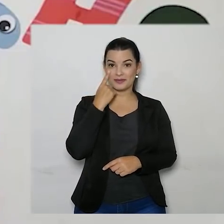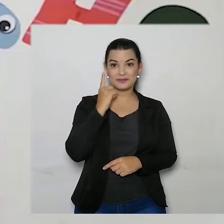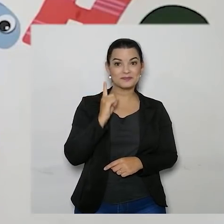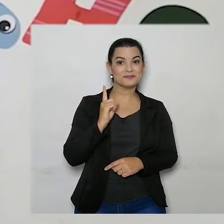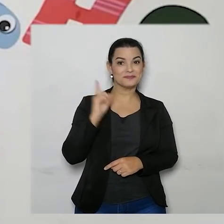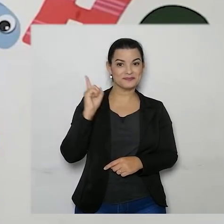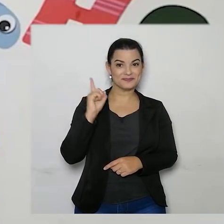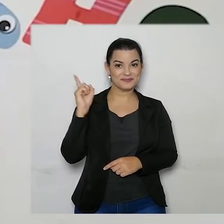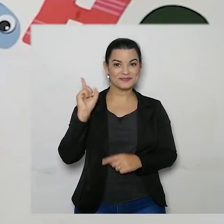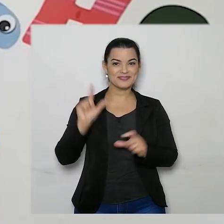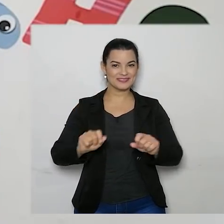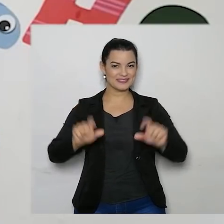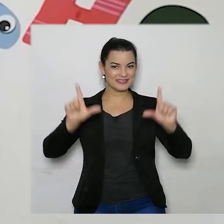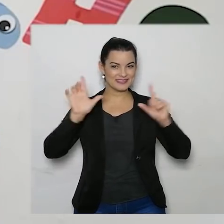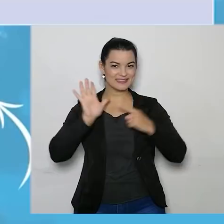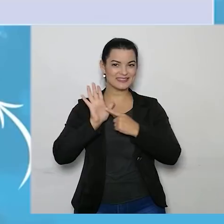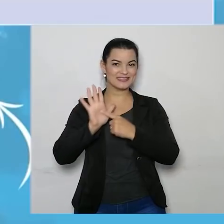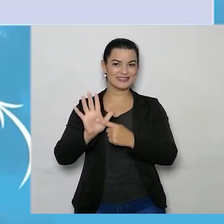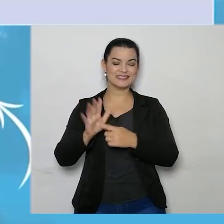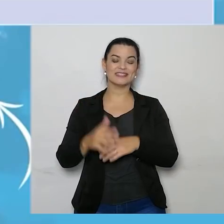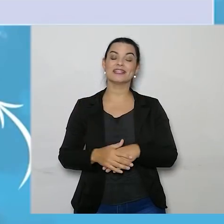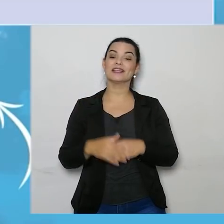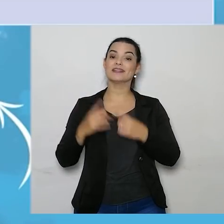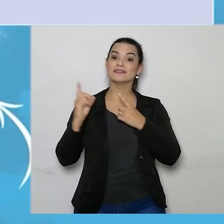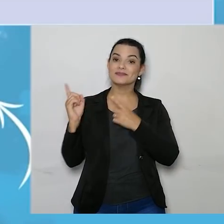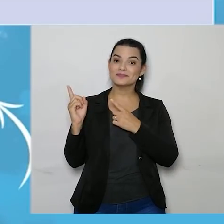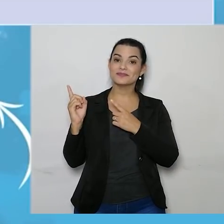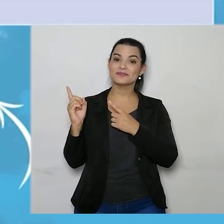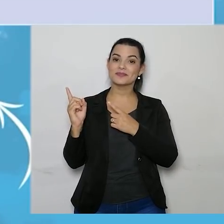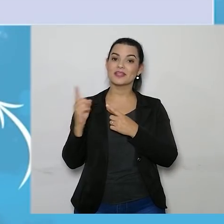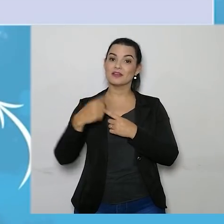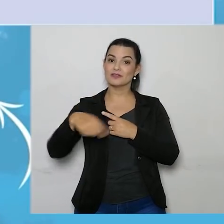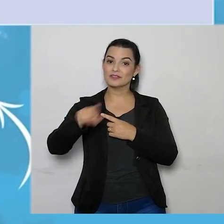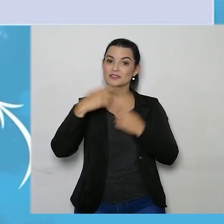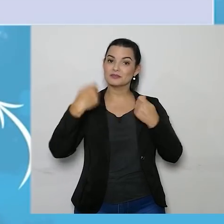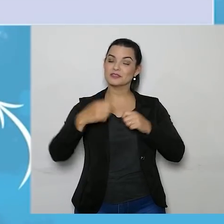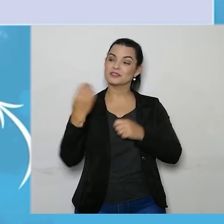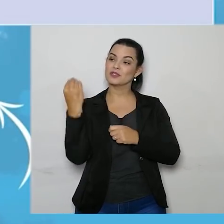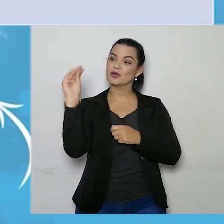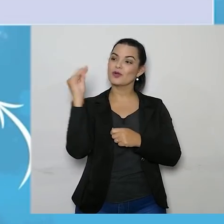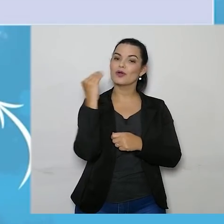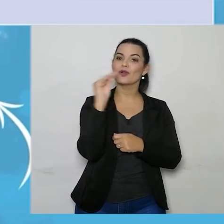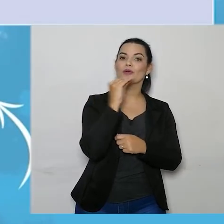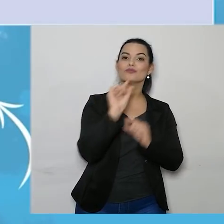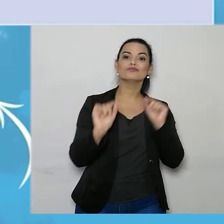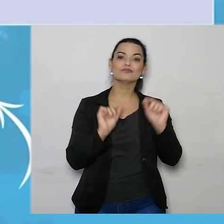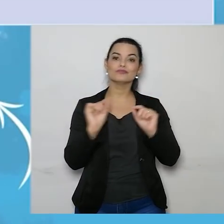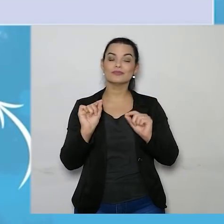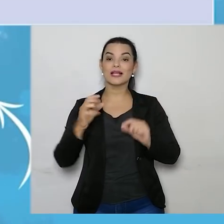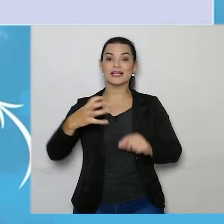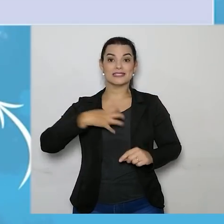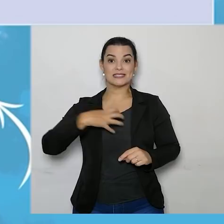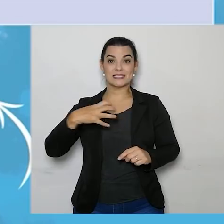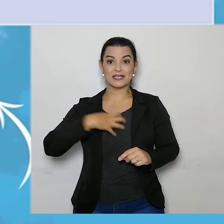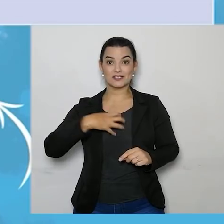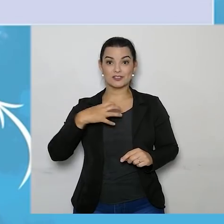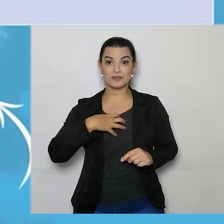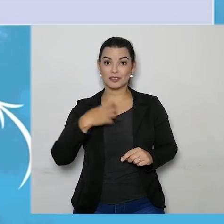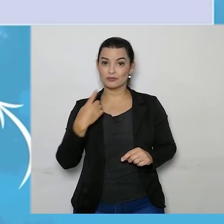vai aparecer aí na sua tela. E nela, vocês precisavam colocar um sentimento daquele